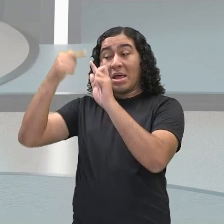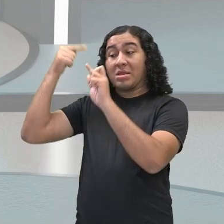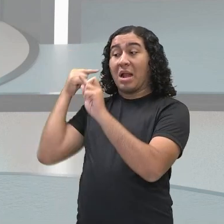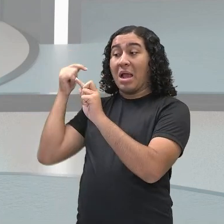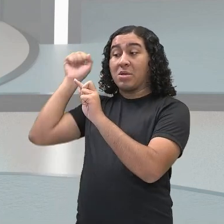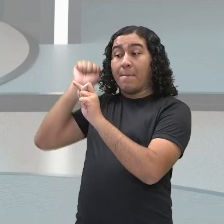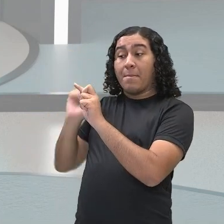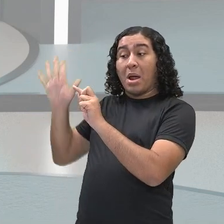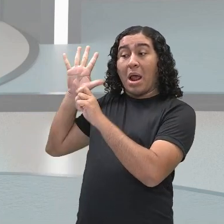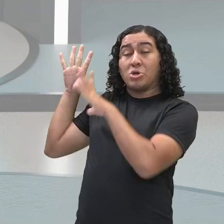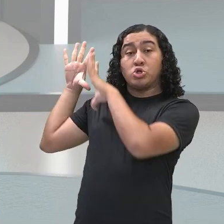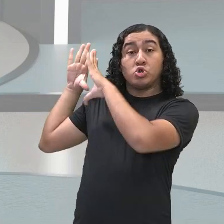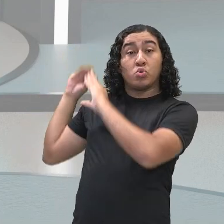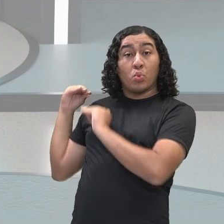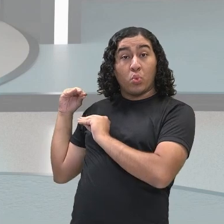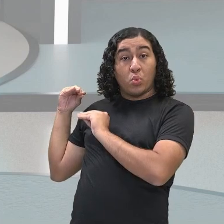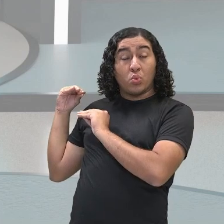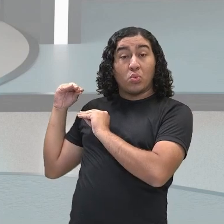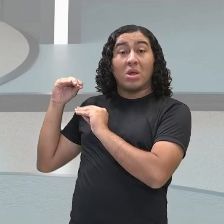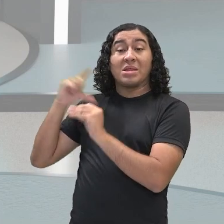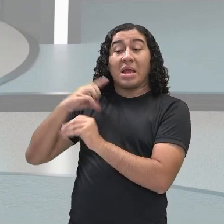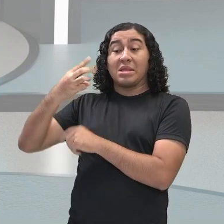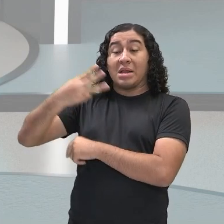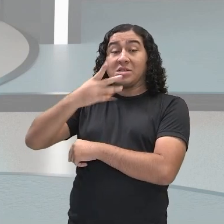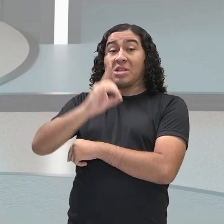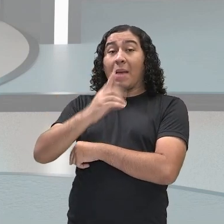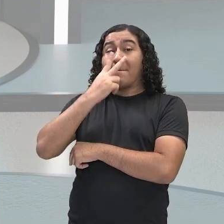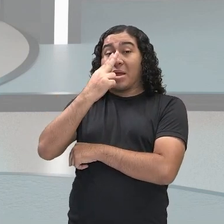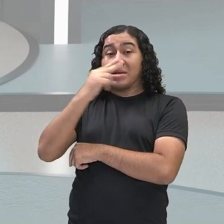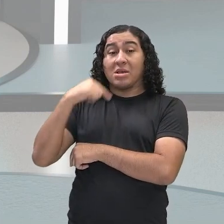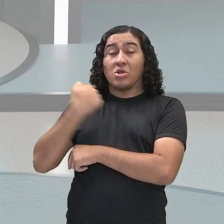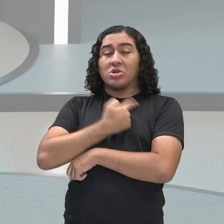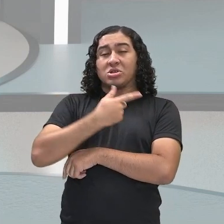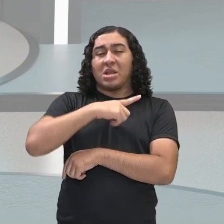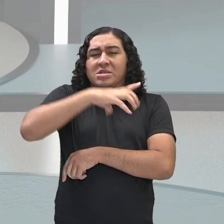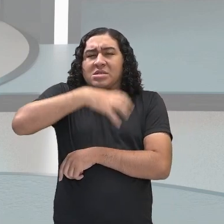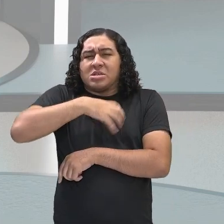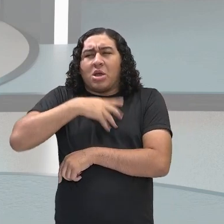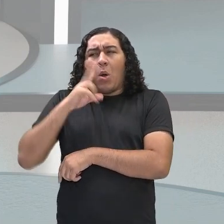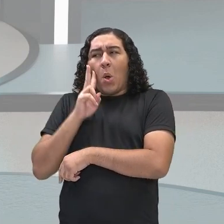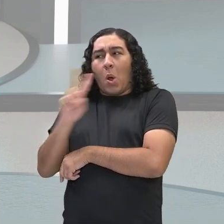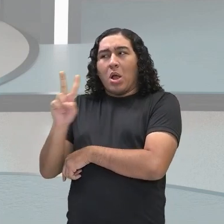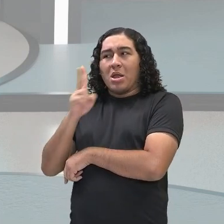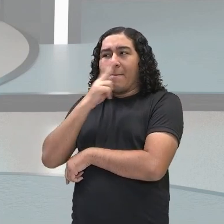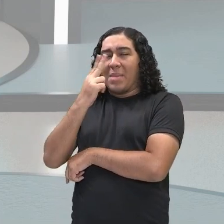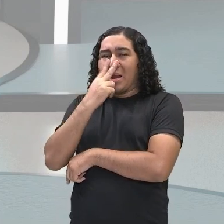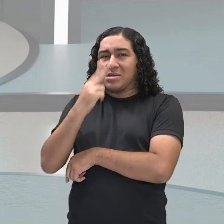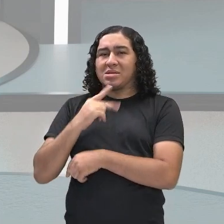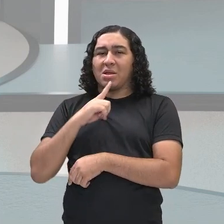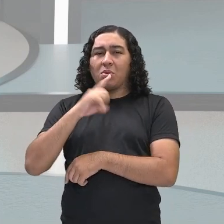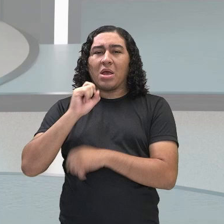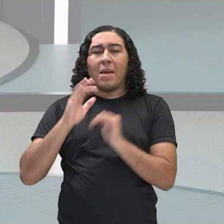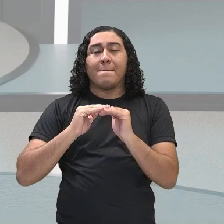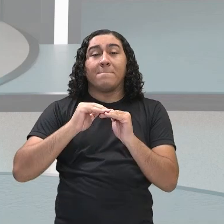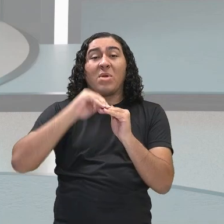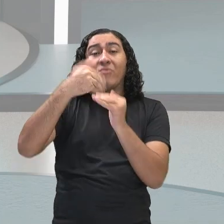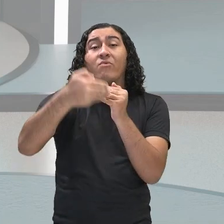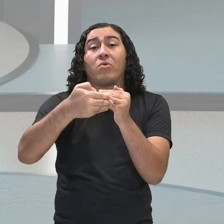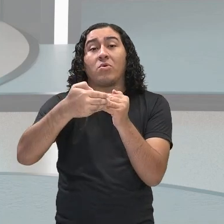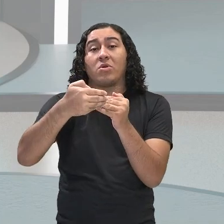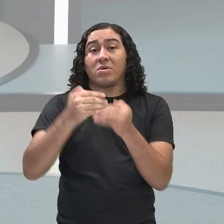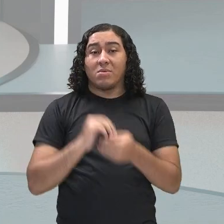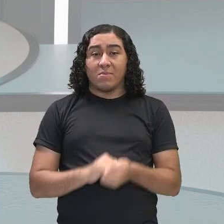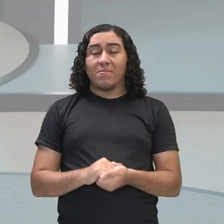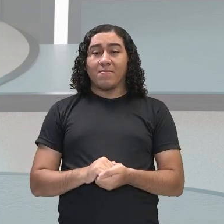efeito tridimensional, parece que a obra está saindo, a gente não tem essa sensação quando a gente olha a obra que ela está saindo, né?